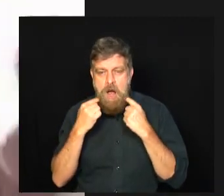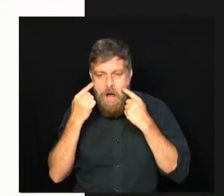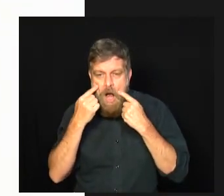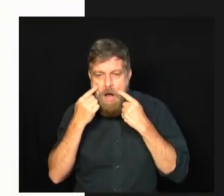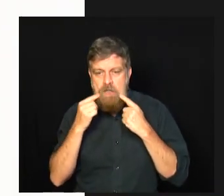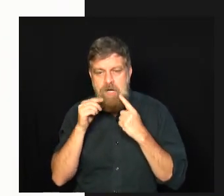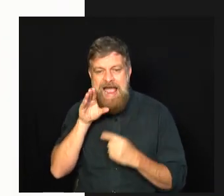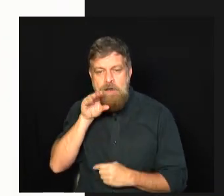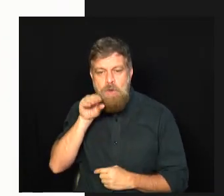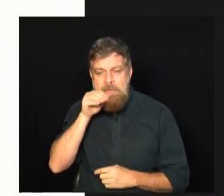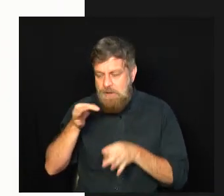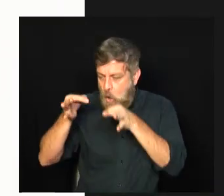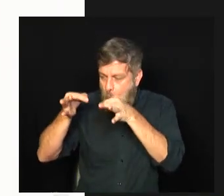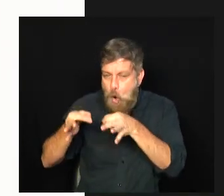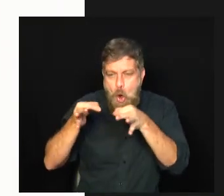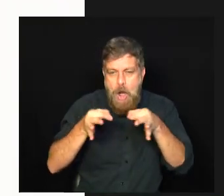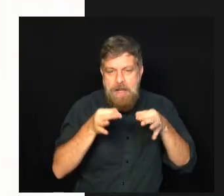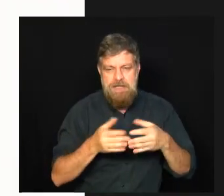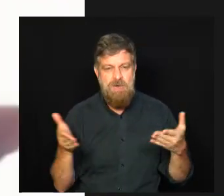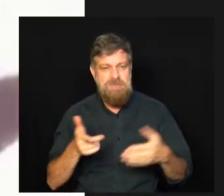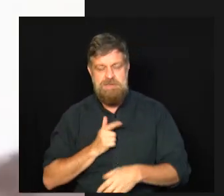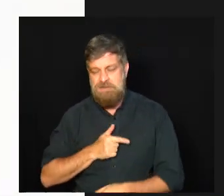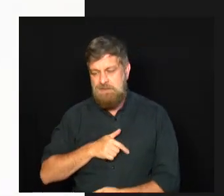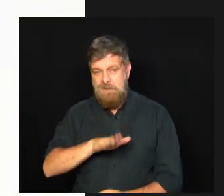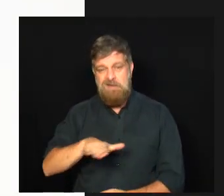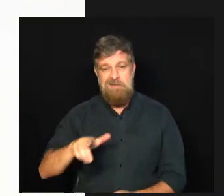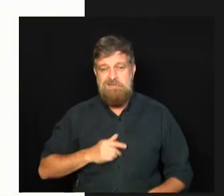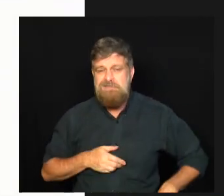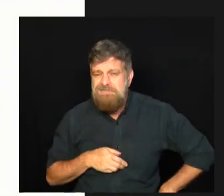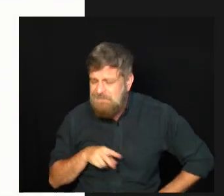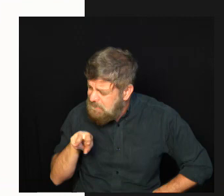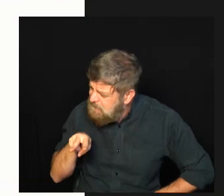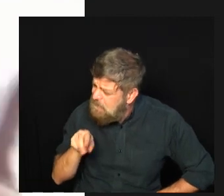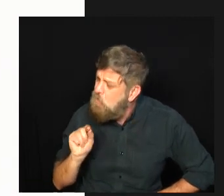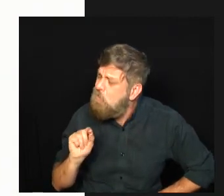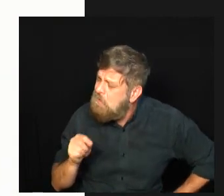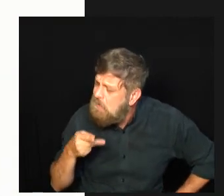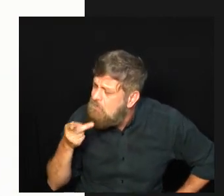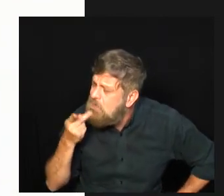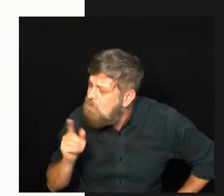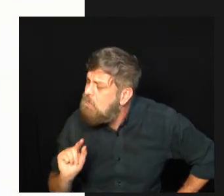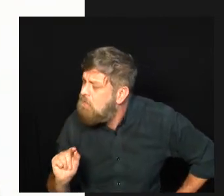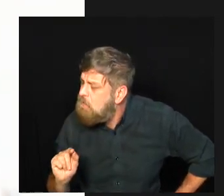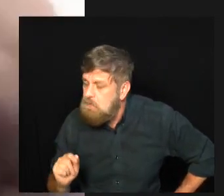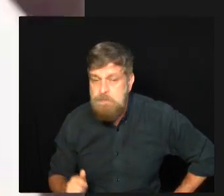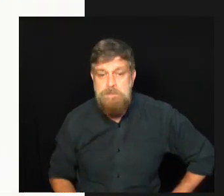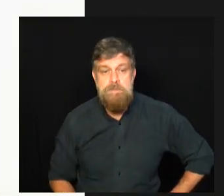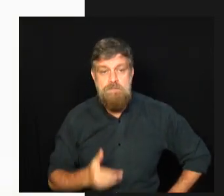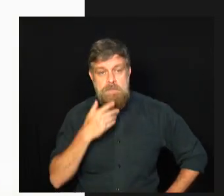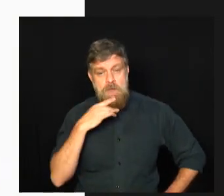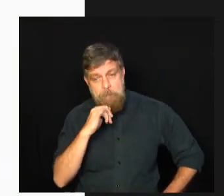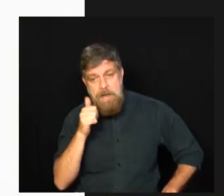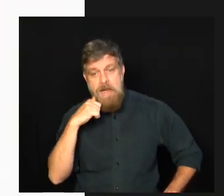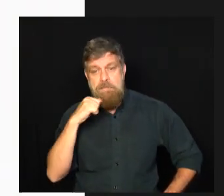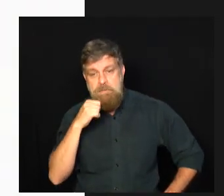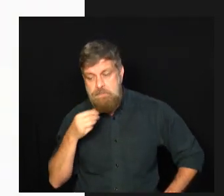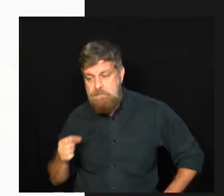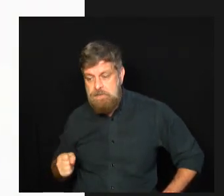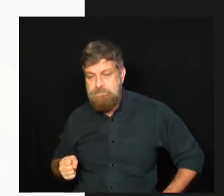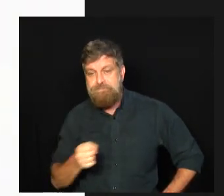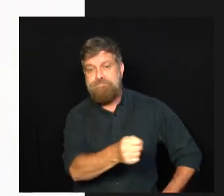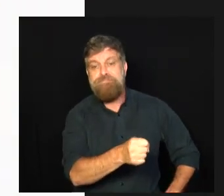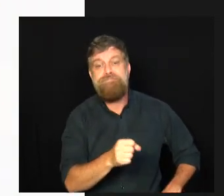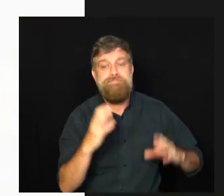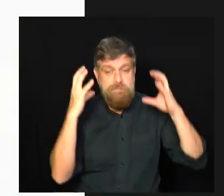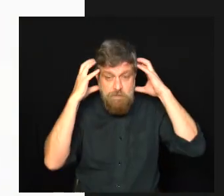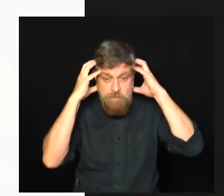uma fala correta. Hoje tem criança que fala, você não entende. Aí os pais que podem mandam no